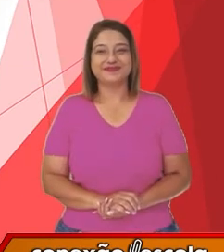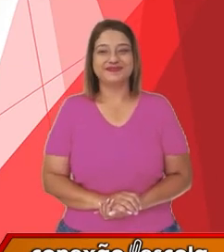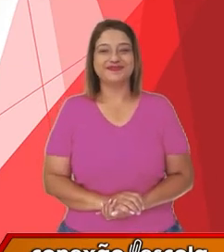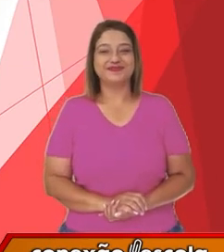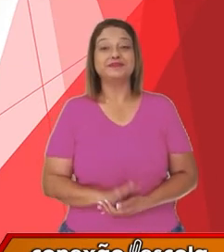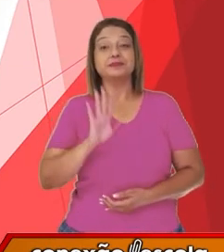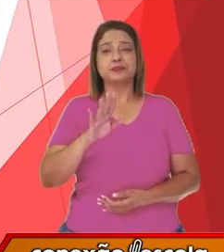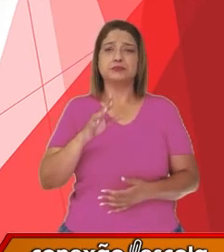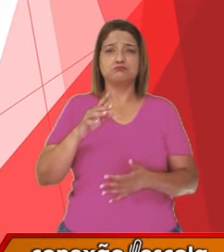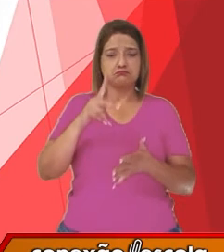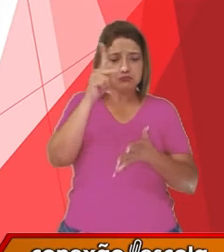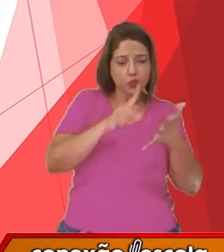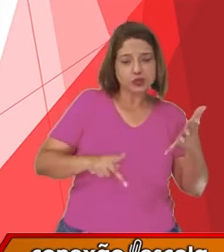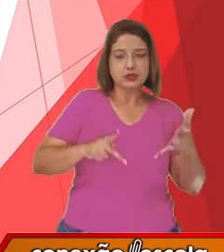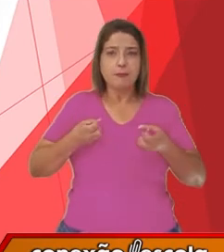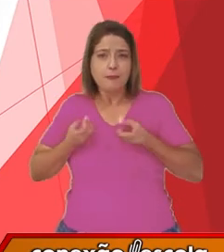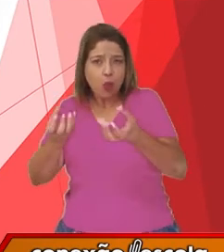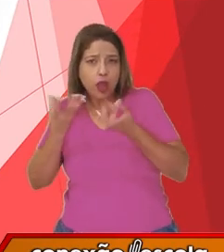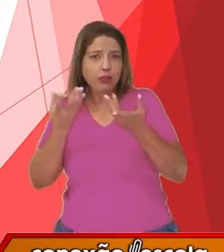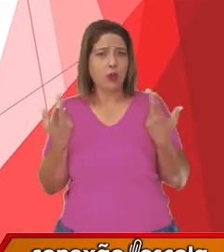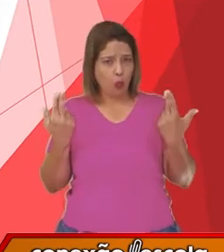Poema e poesia são iguais?